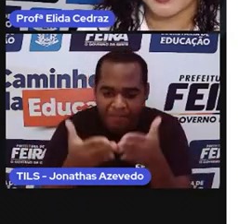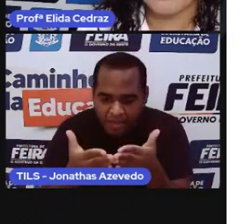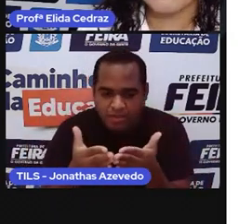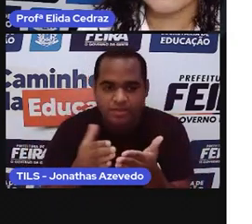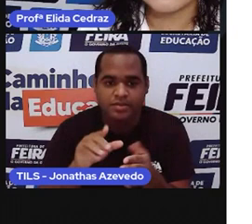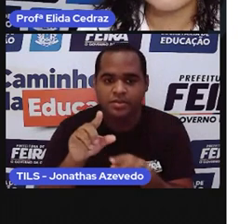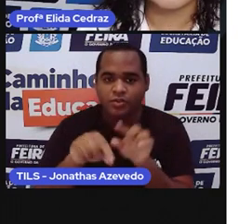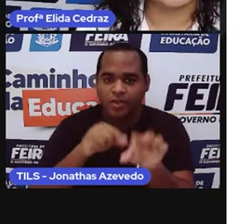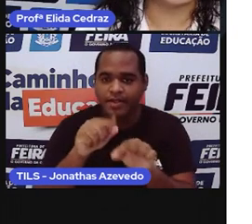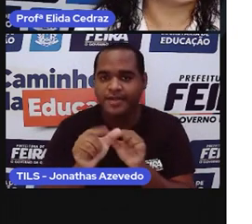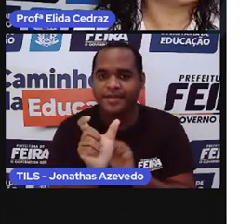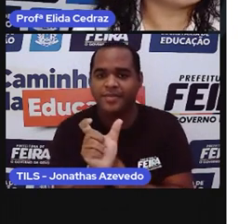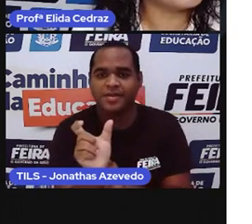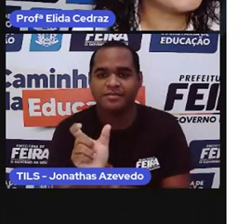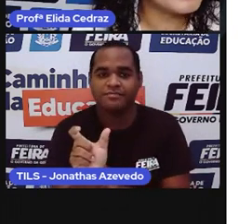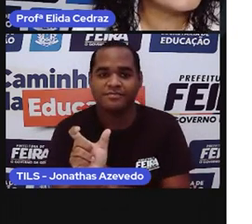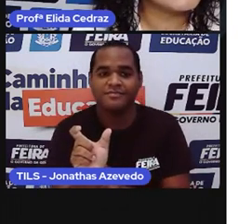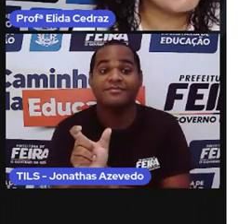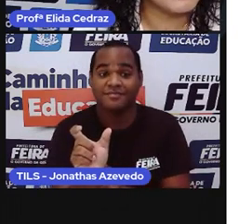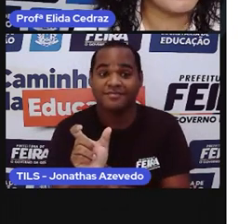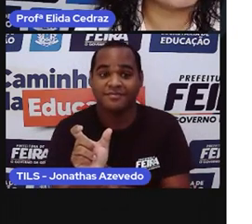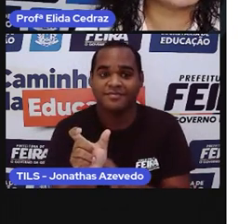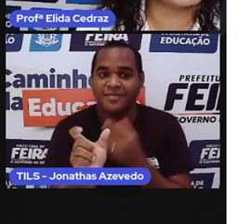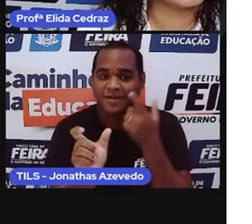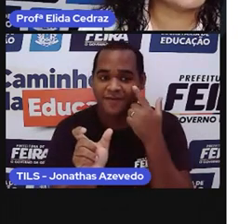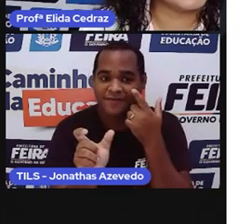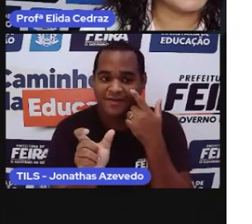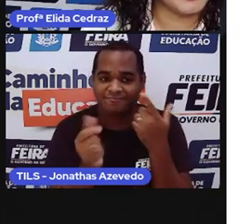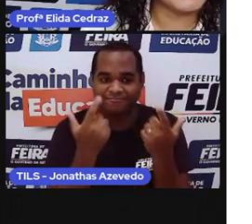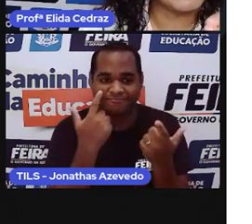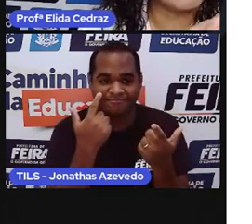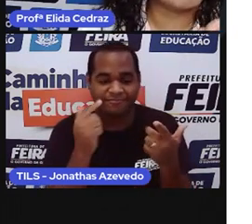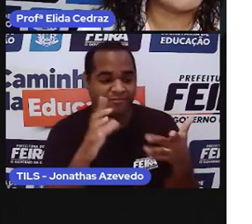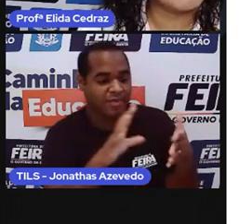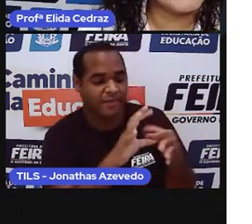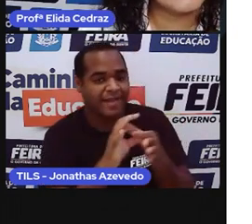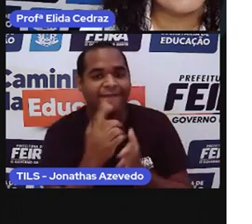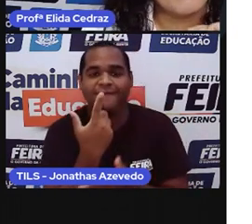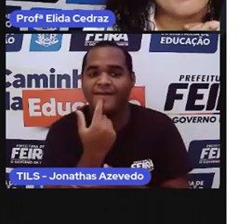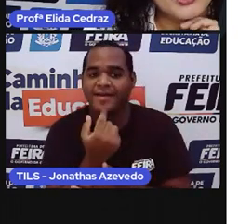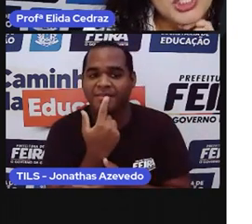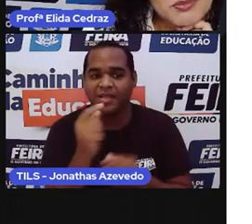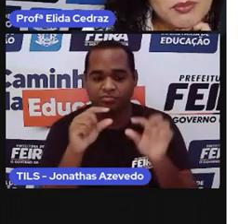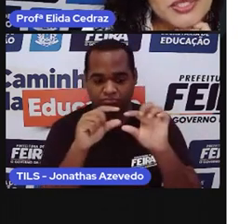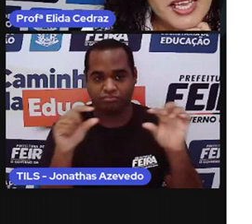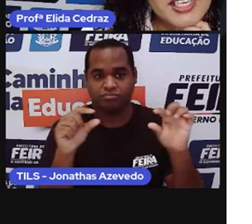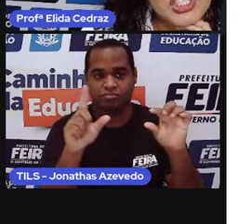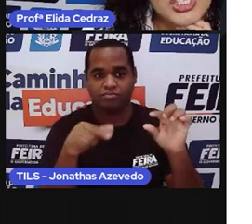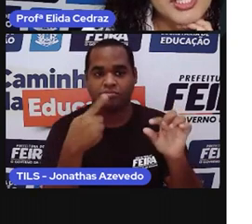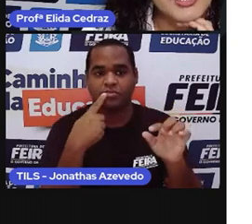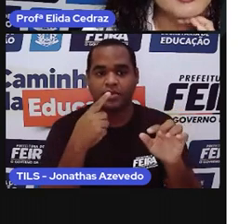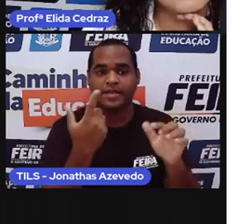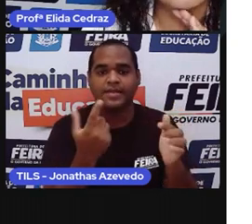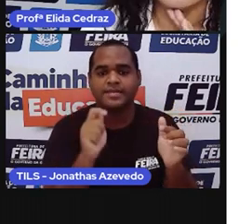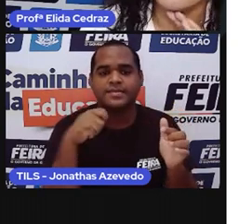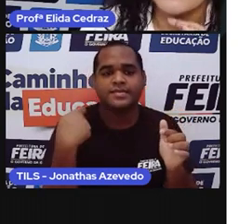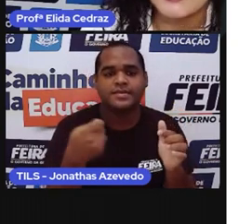essas palavras? Porque essas palavras destacadas de vermelho, nós chamamos elas